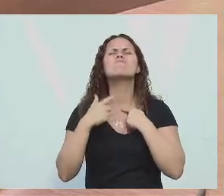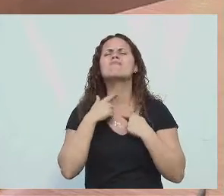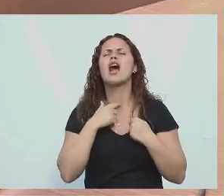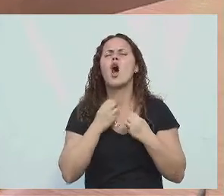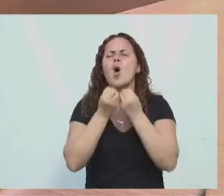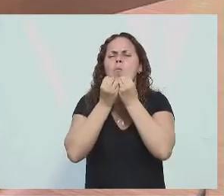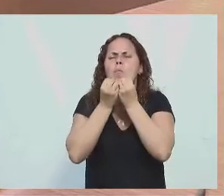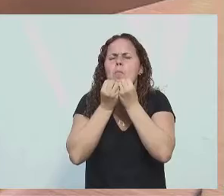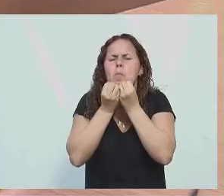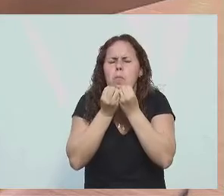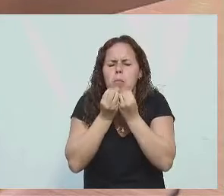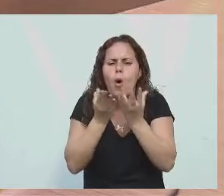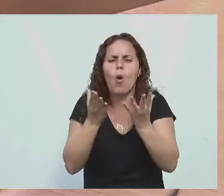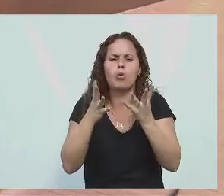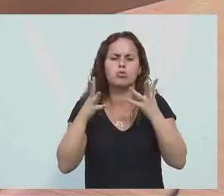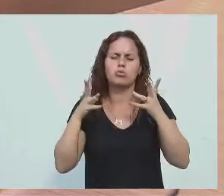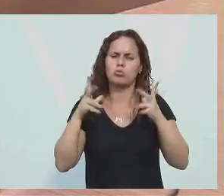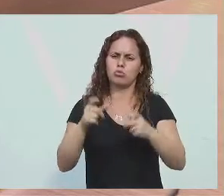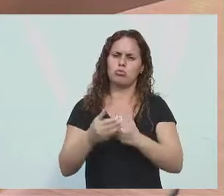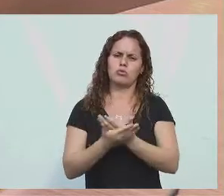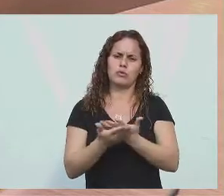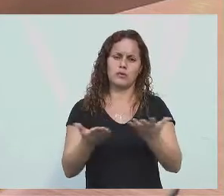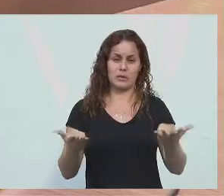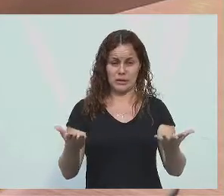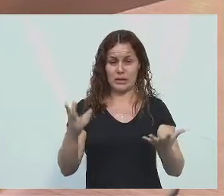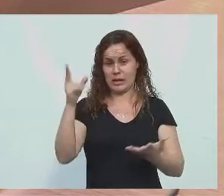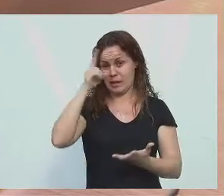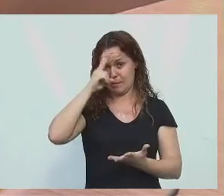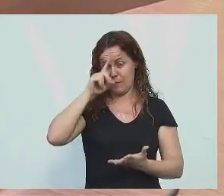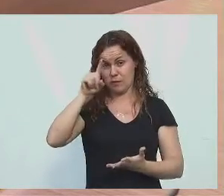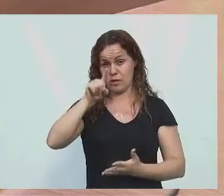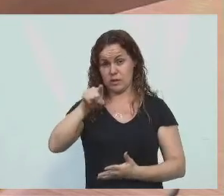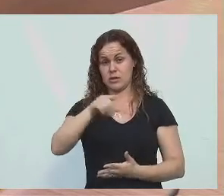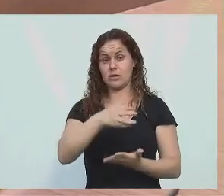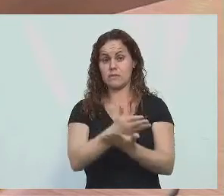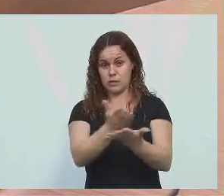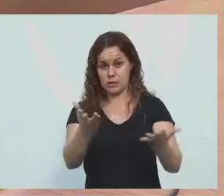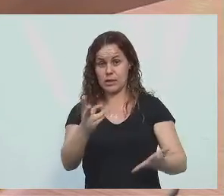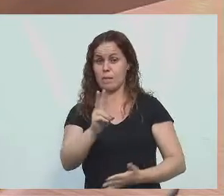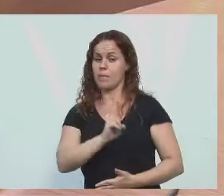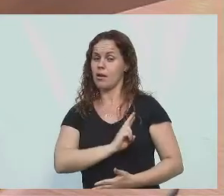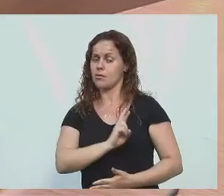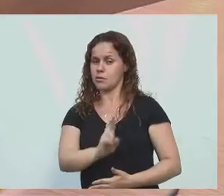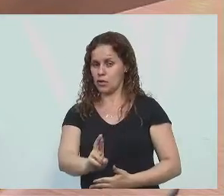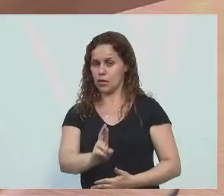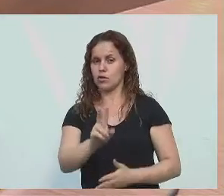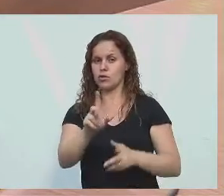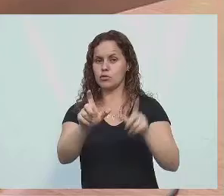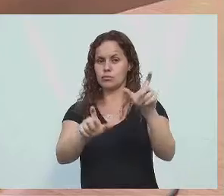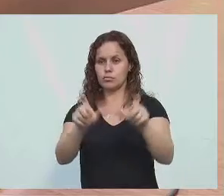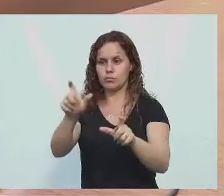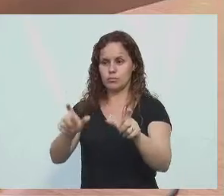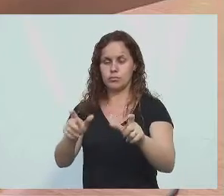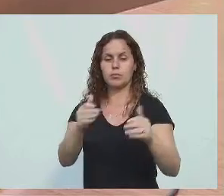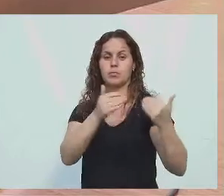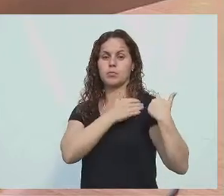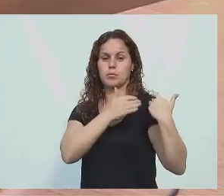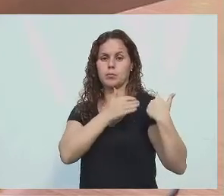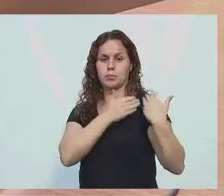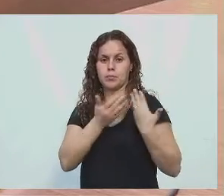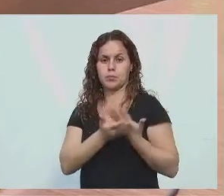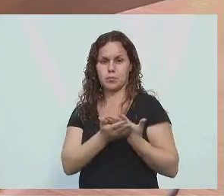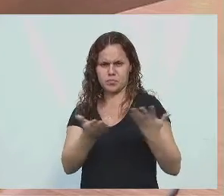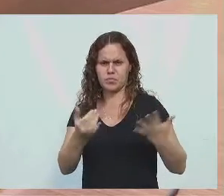bom, lembrá-los que vocês são representantes do povo e que a função de vocês é de